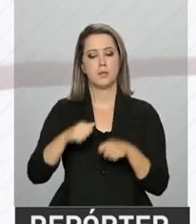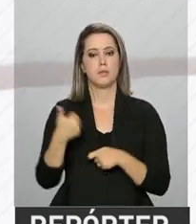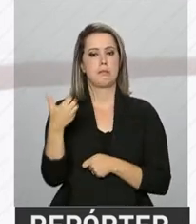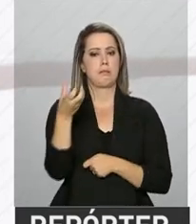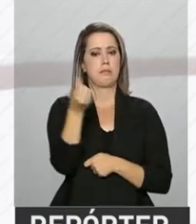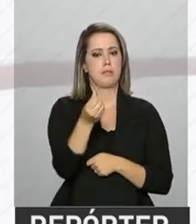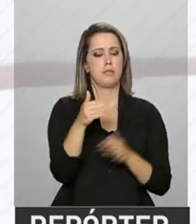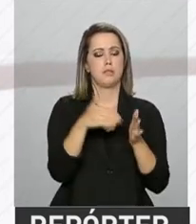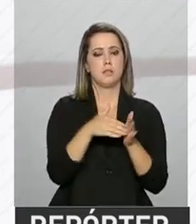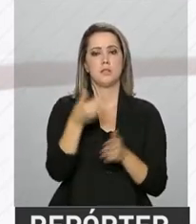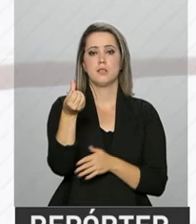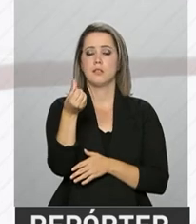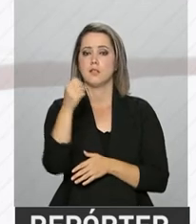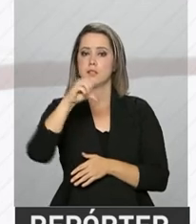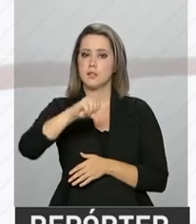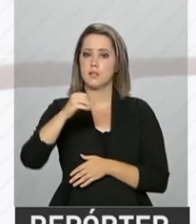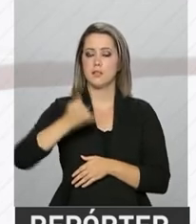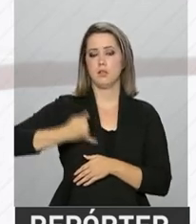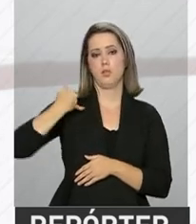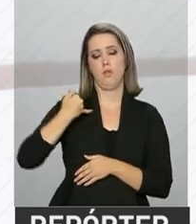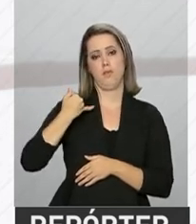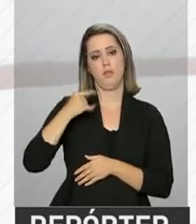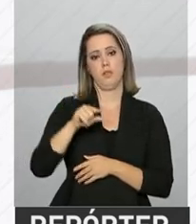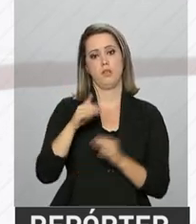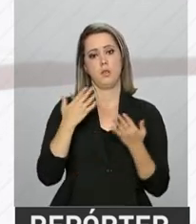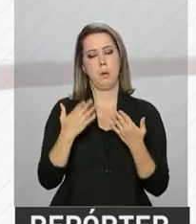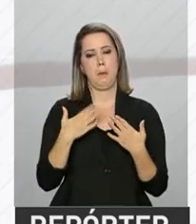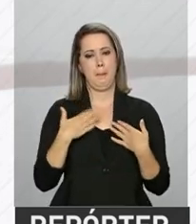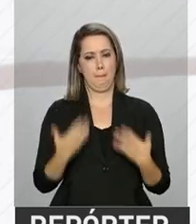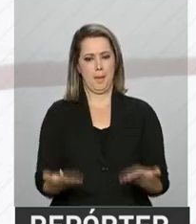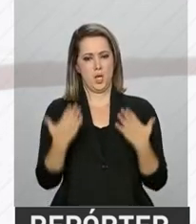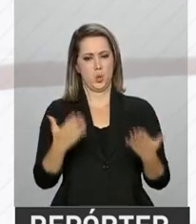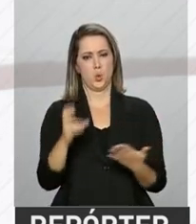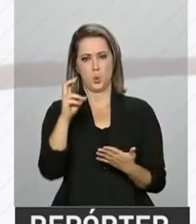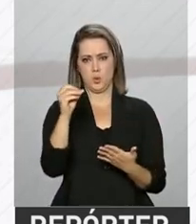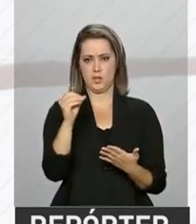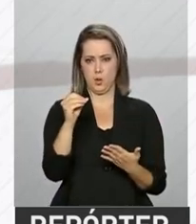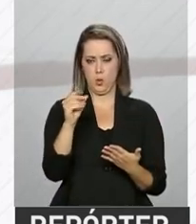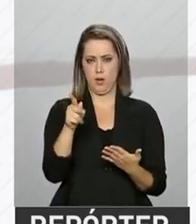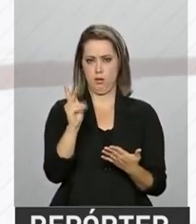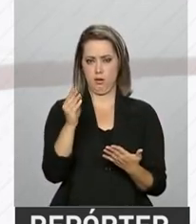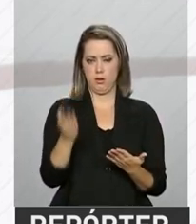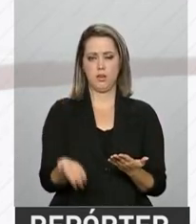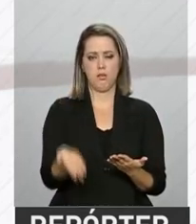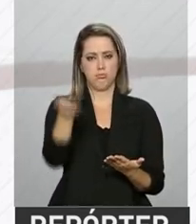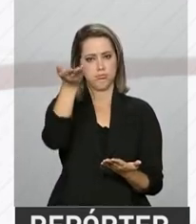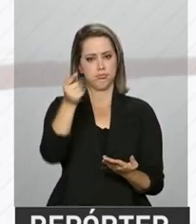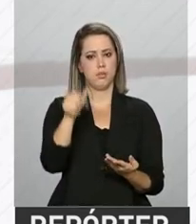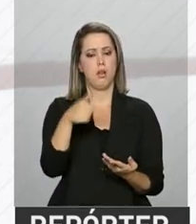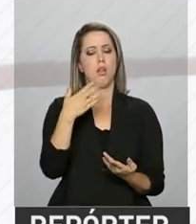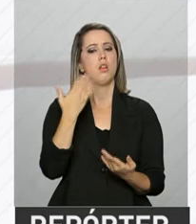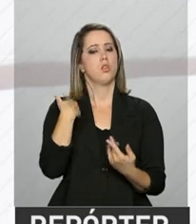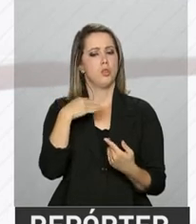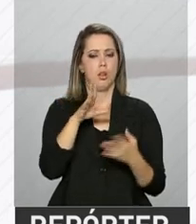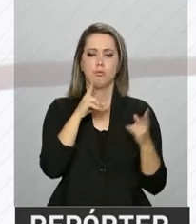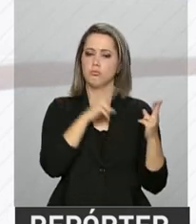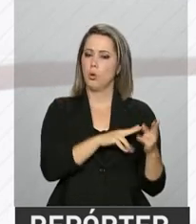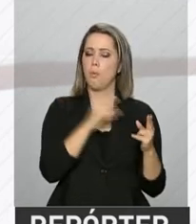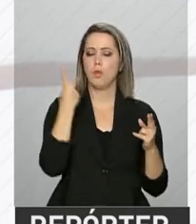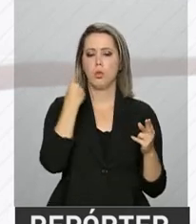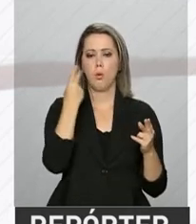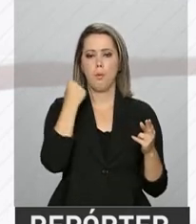16 e 69 anos pesar pelo menos 50 quilos estar descansado e alimentado e apresentar